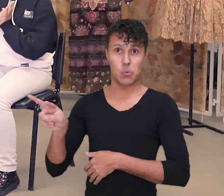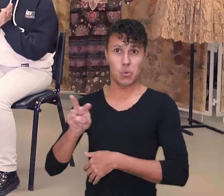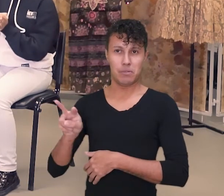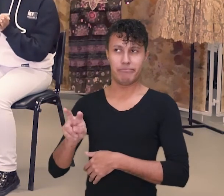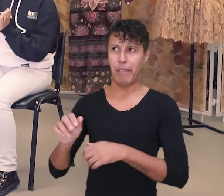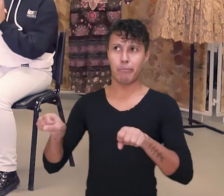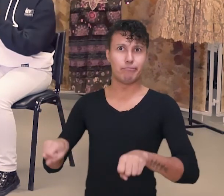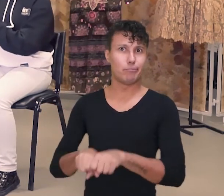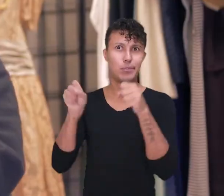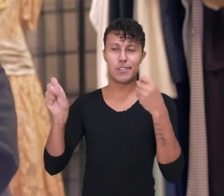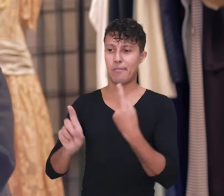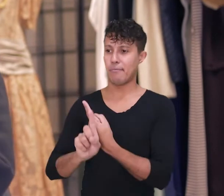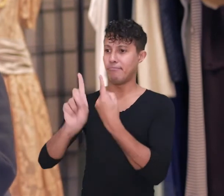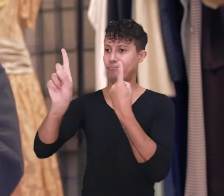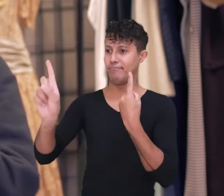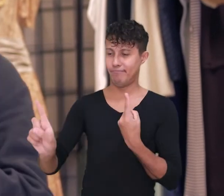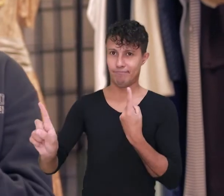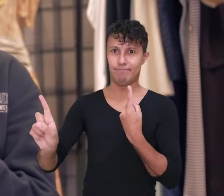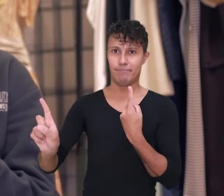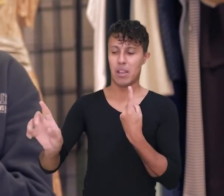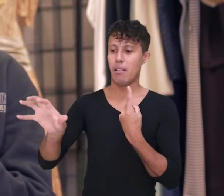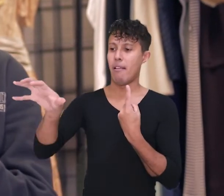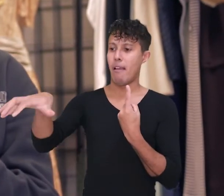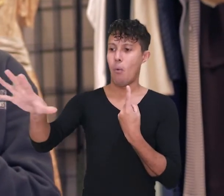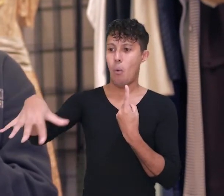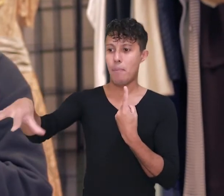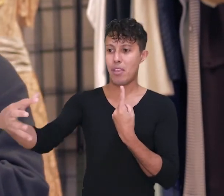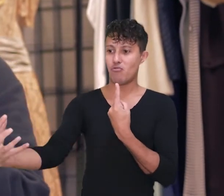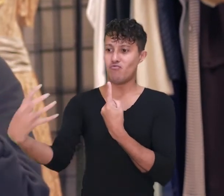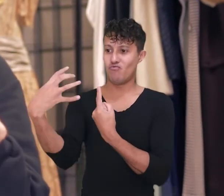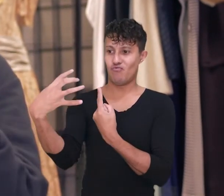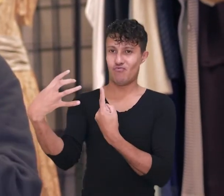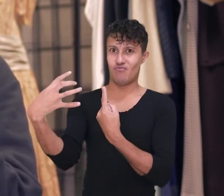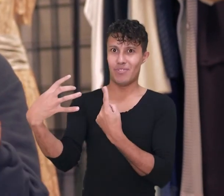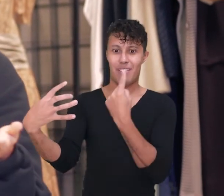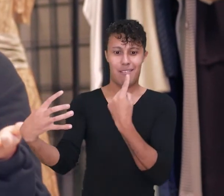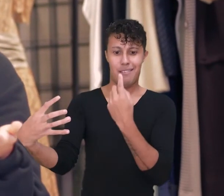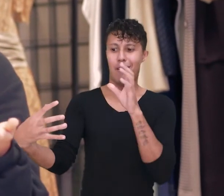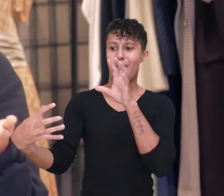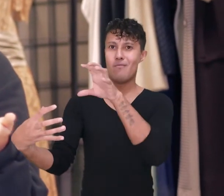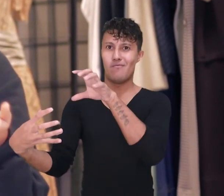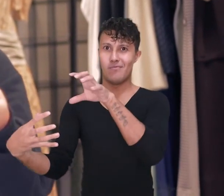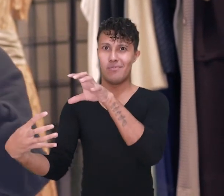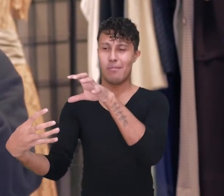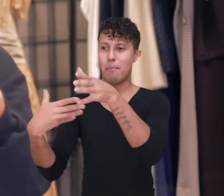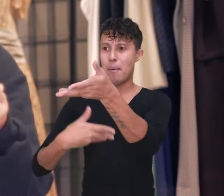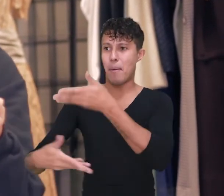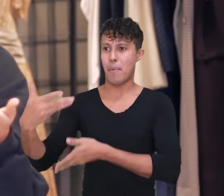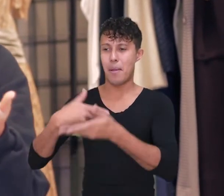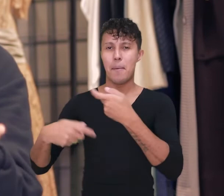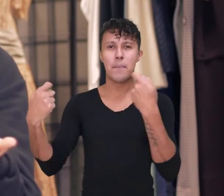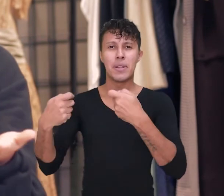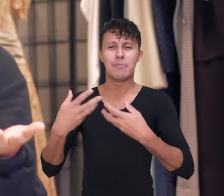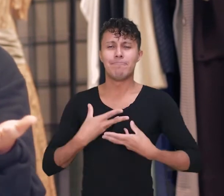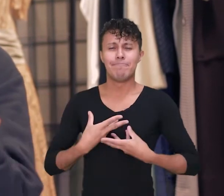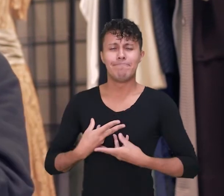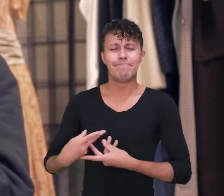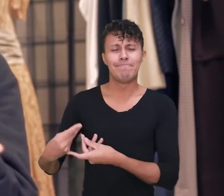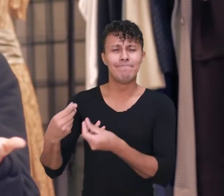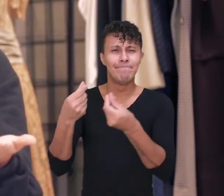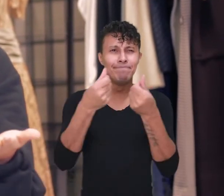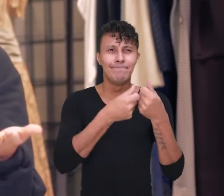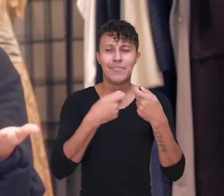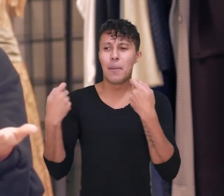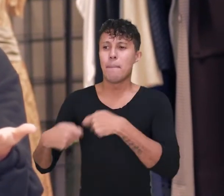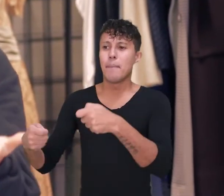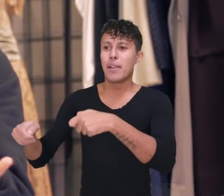o artista mudar o ambiente sem o ambiente mudar o artista. Porque ele precisa de uma delicadeza, de uma sensibilidade para entender as